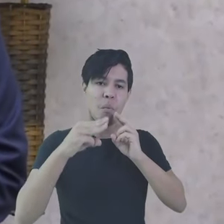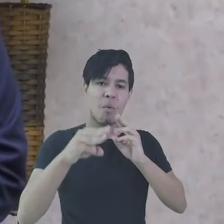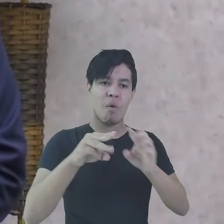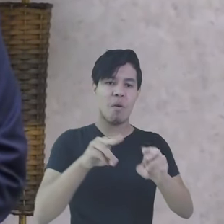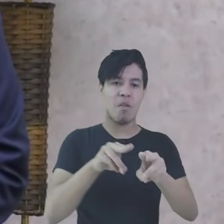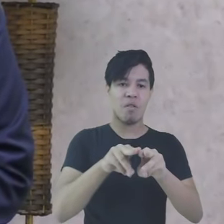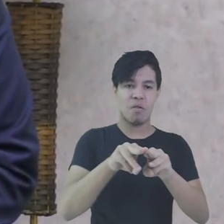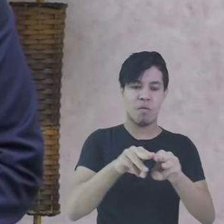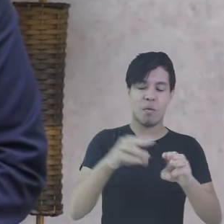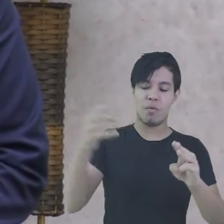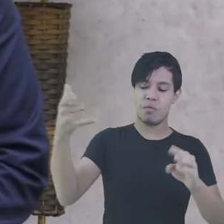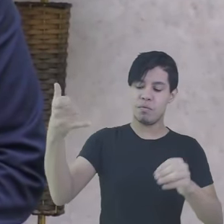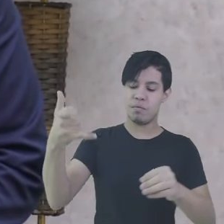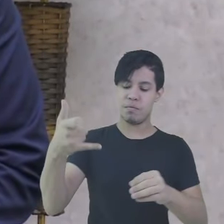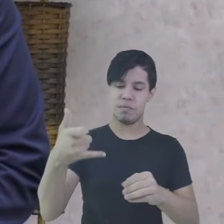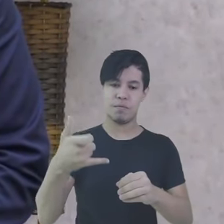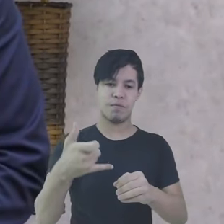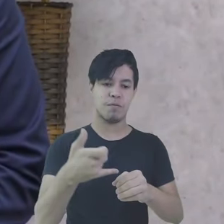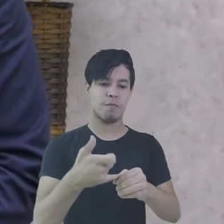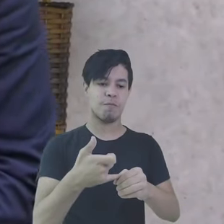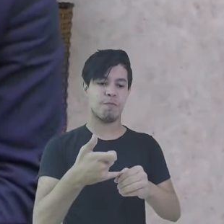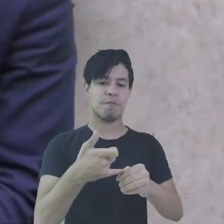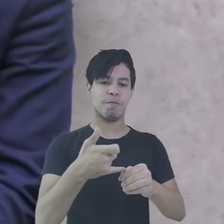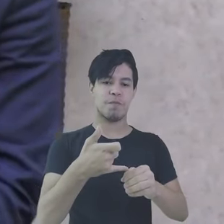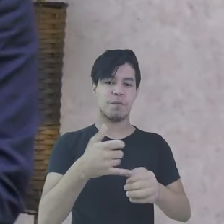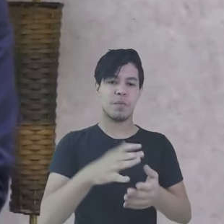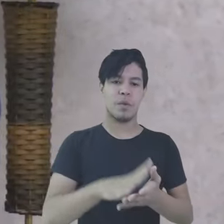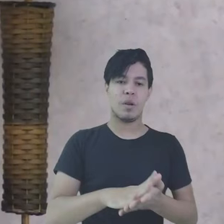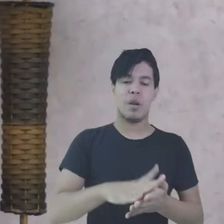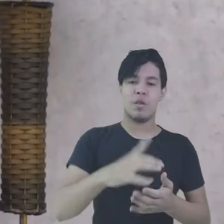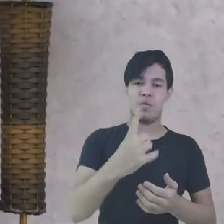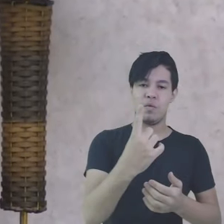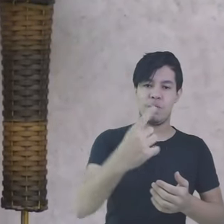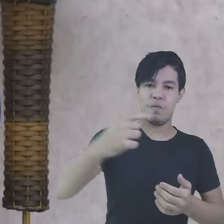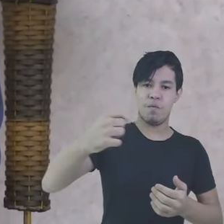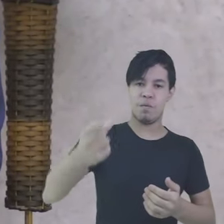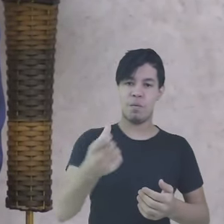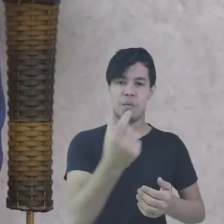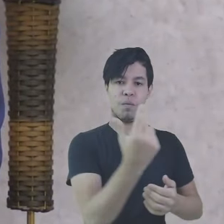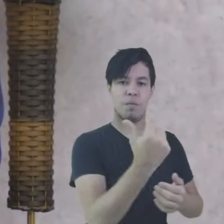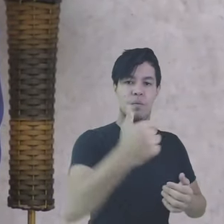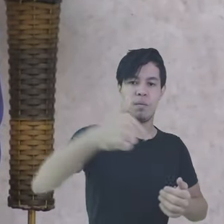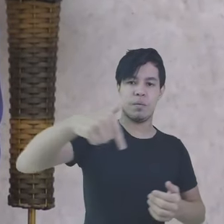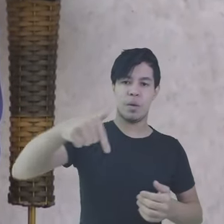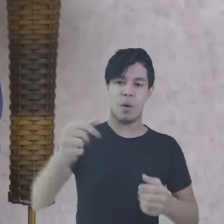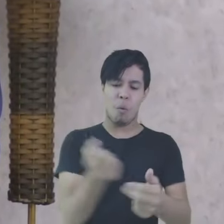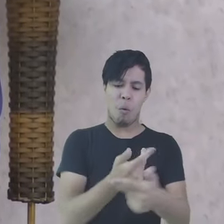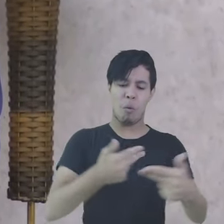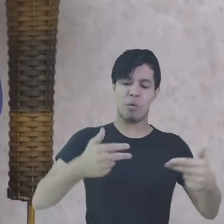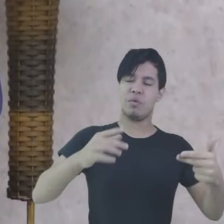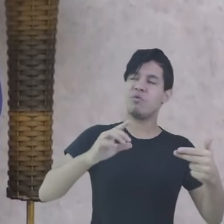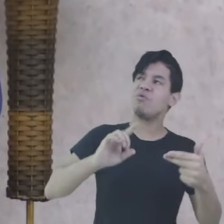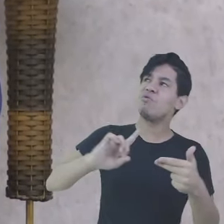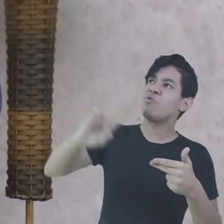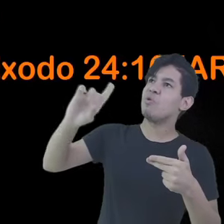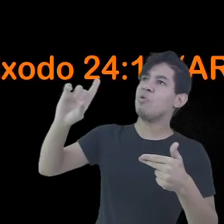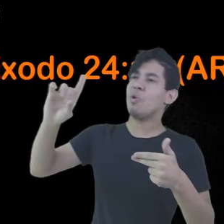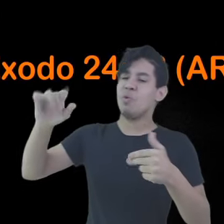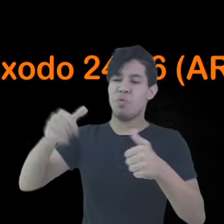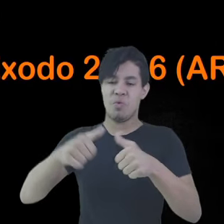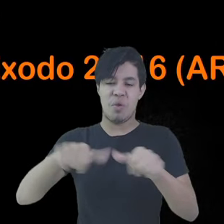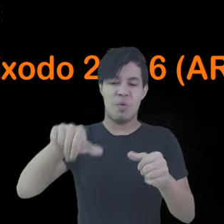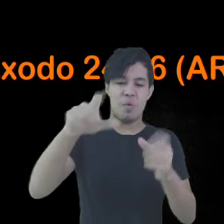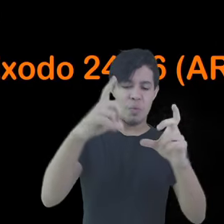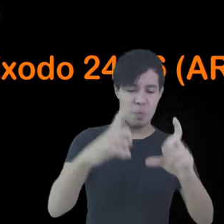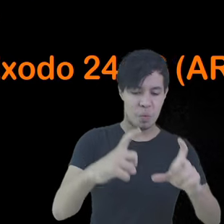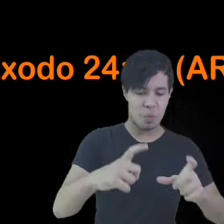ler o 16 para ficar mais claro? Êxodo 24, 16 e 17. A glória do Senhor pousou sobre o monte Sinai. A nuvem o cobriu